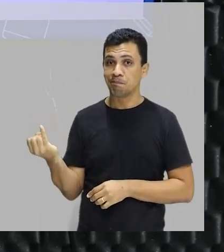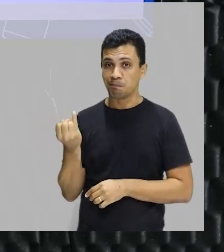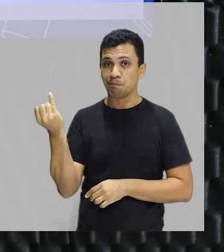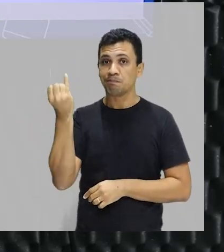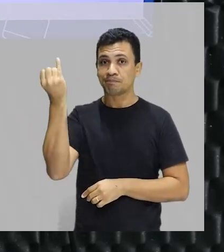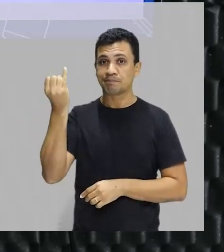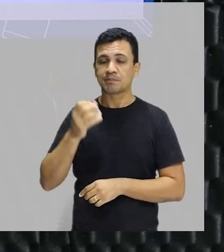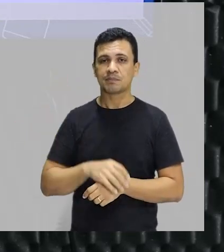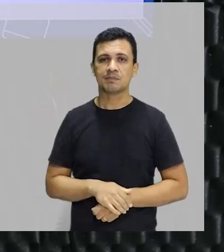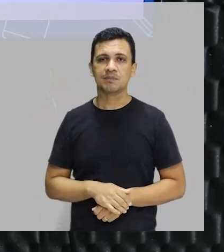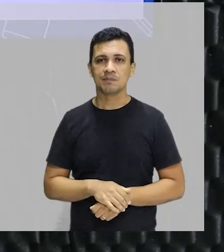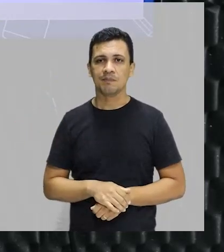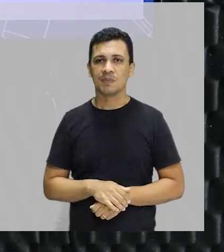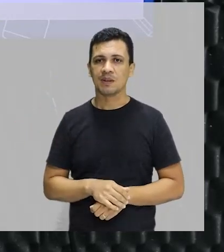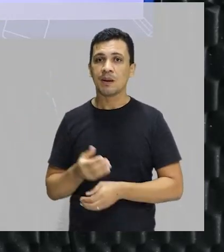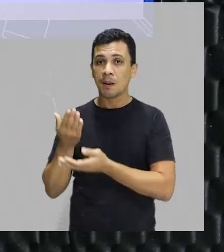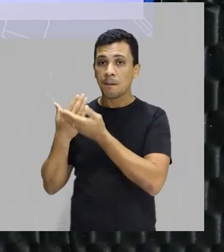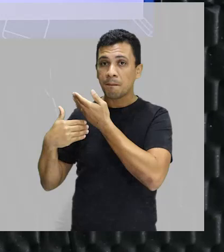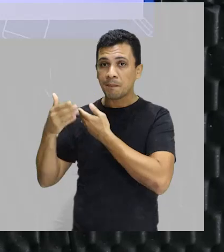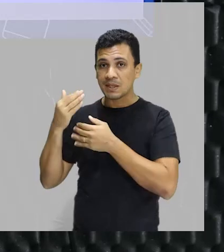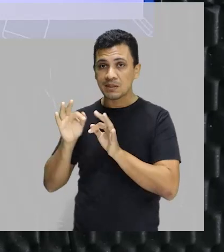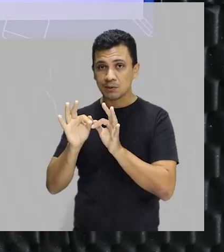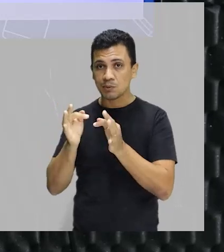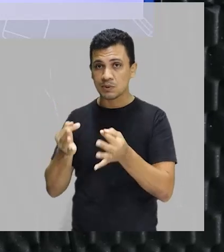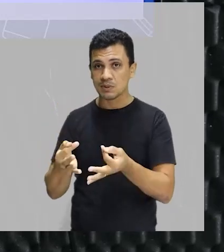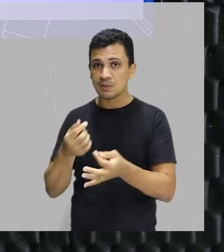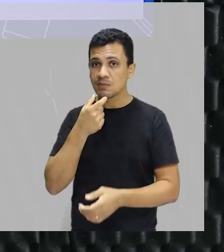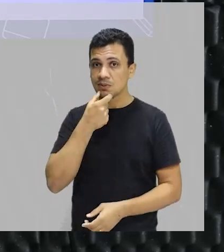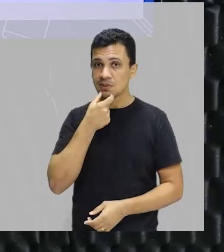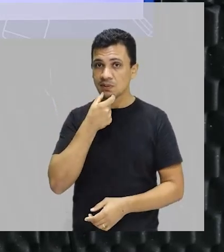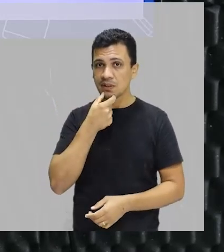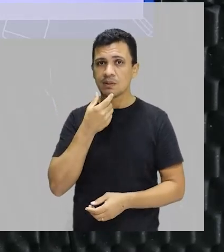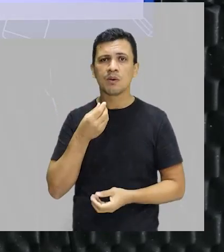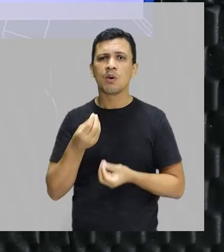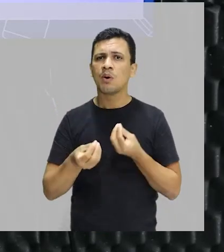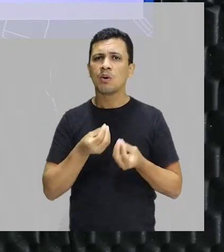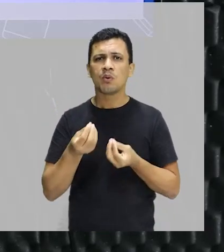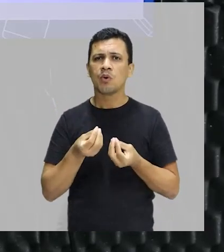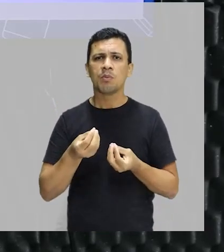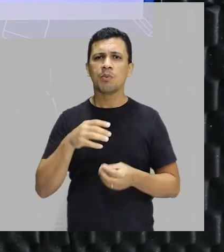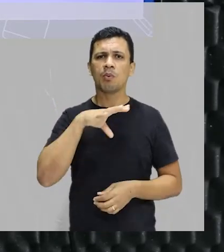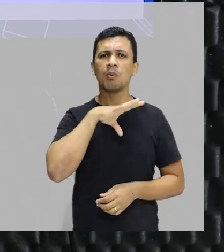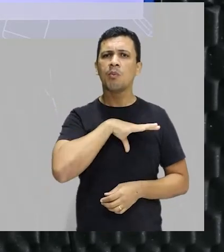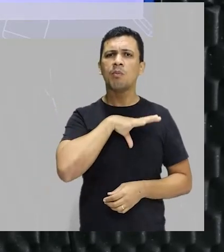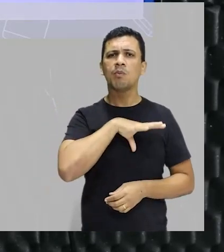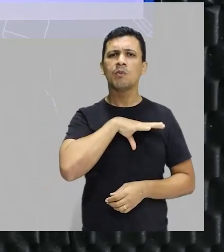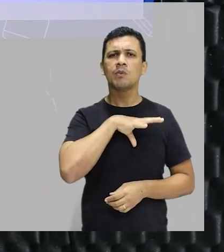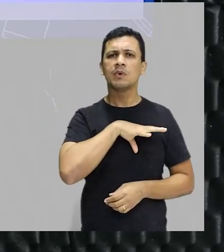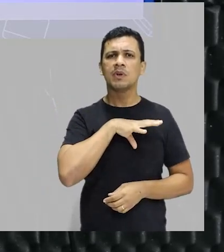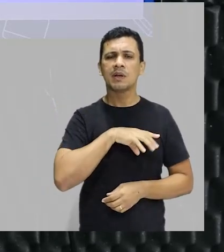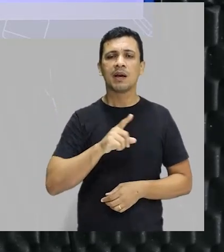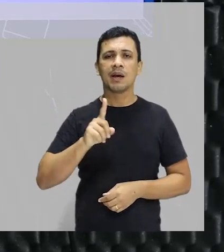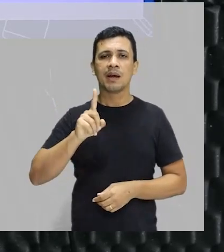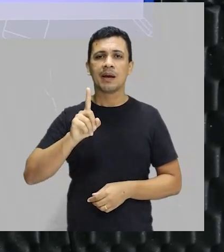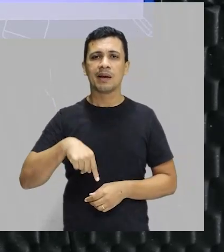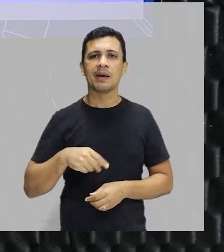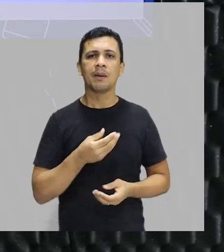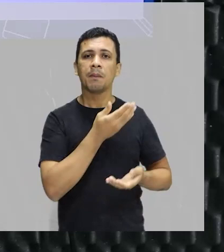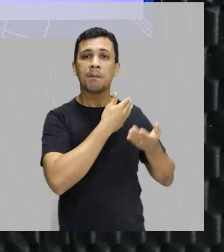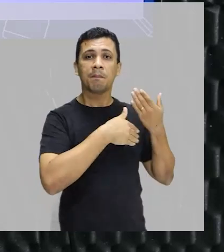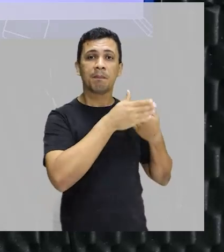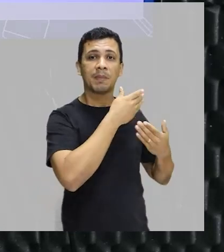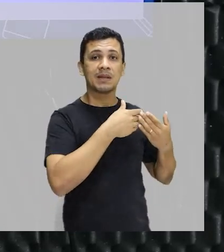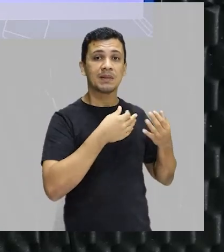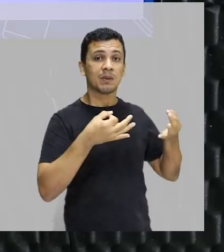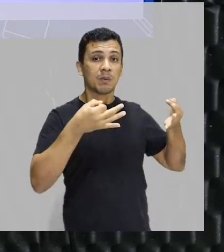o simple past, que é esse passado simples em inglês, ele corresponde para nós em português ao pretérito